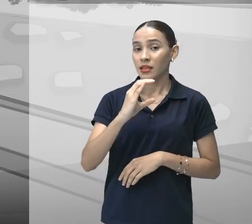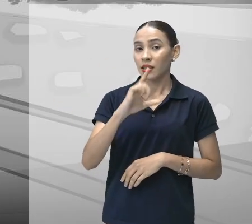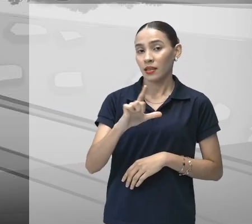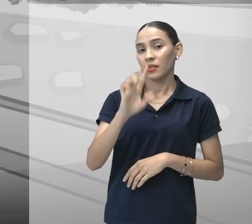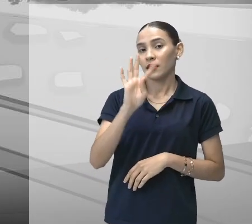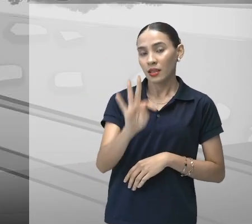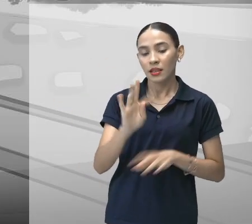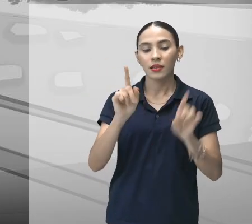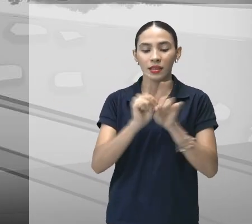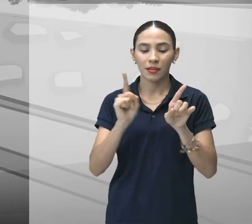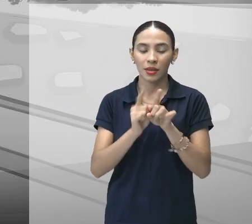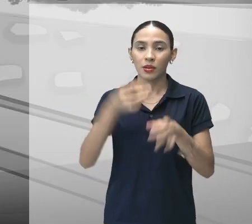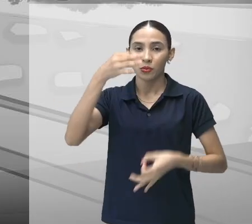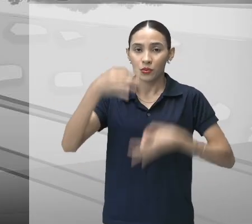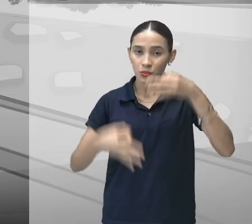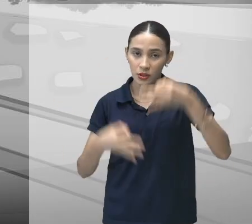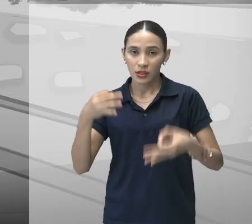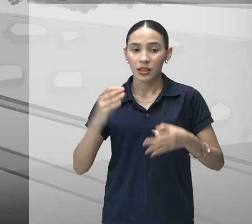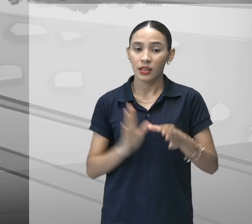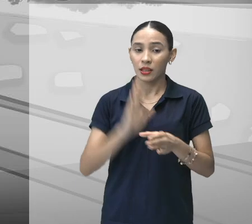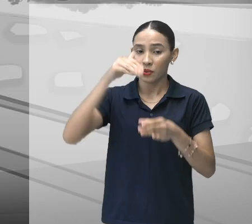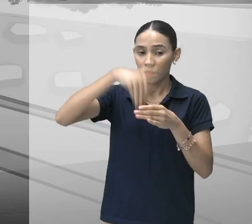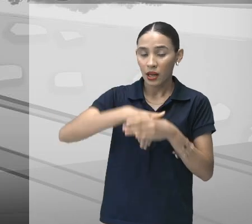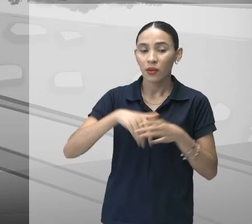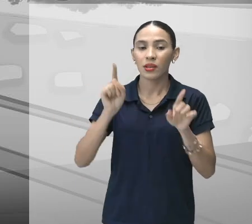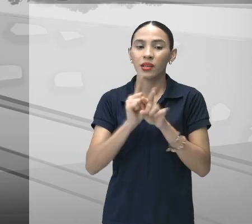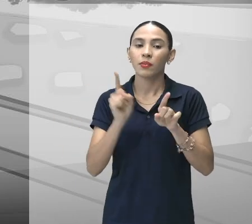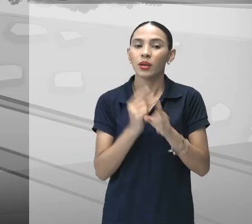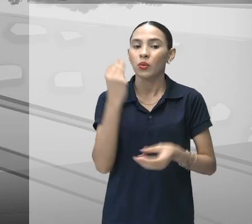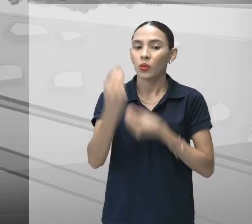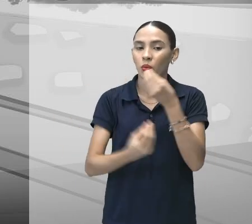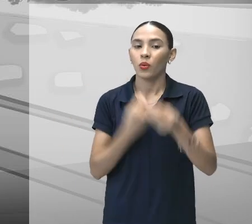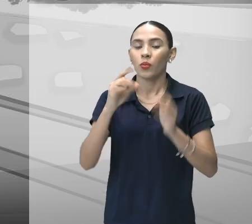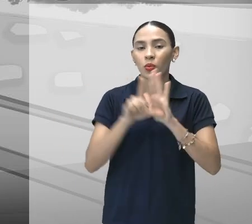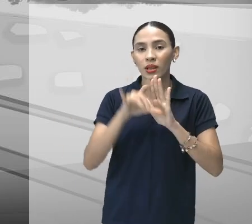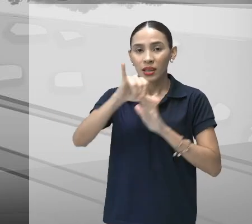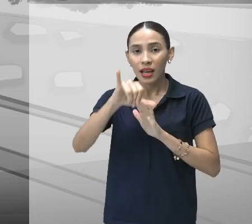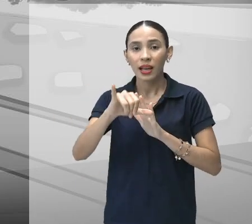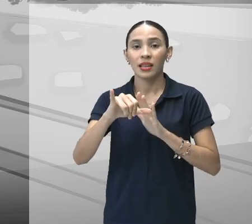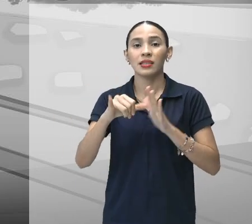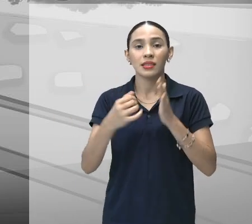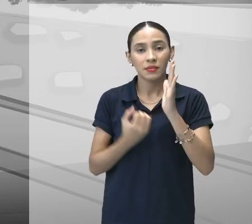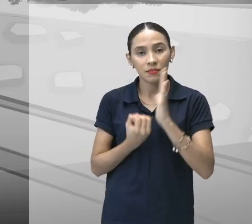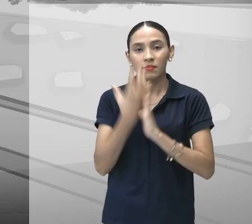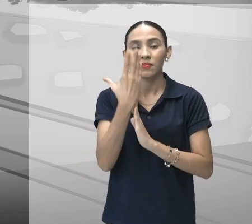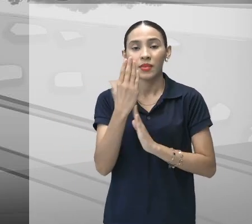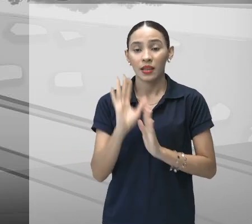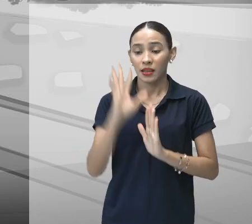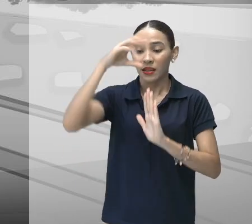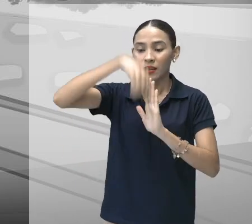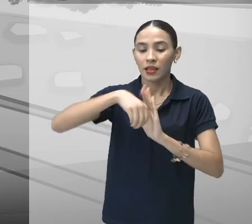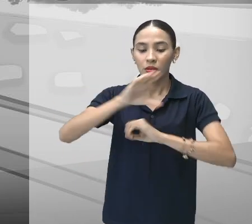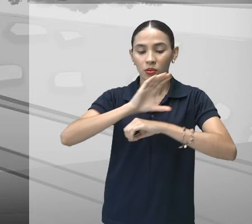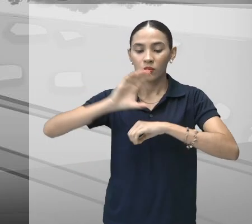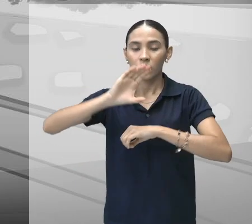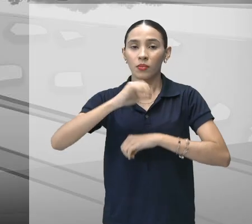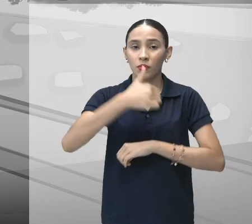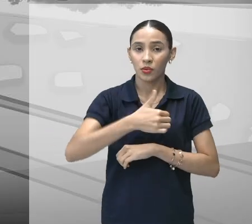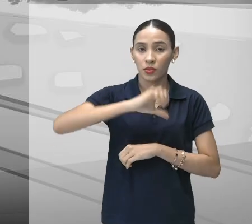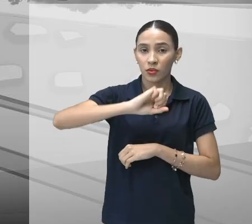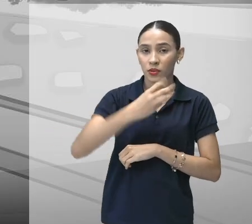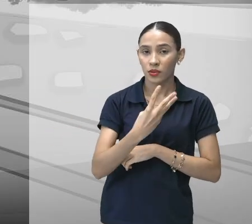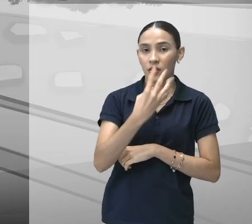CLT, sobre a justiça eleitoral e sobre como essas leis foram consolidadas na Constituição de